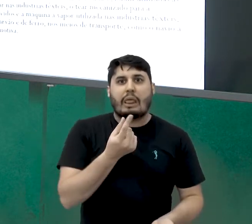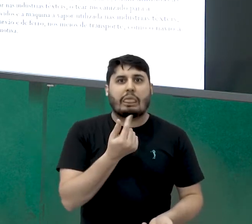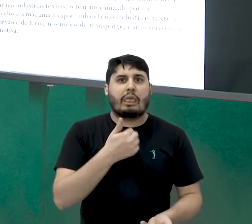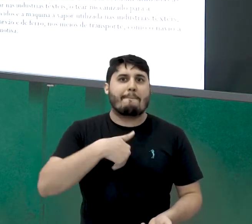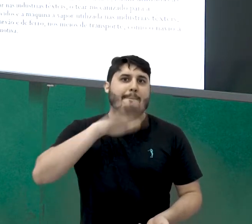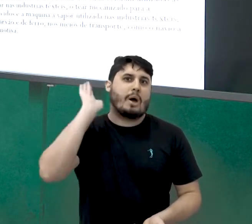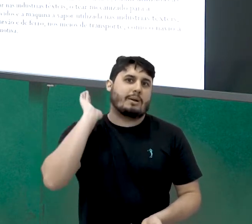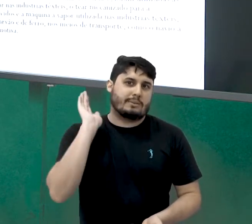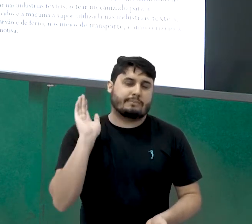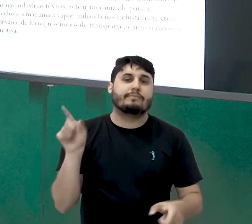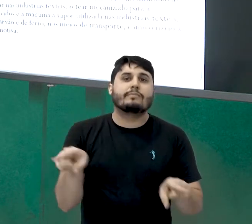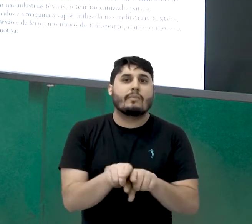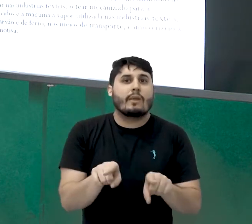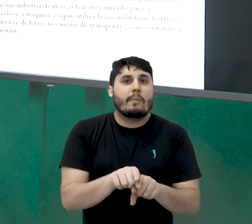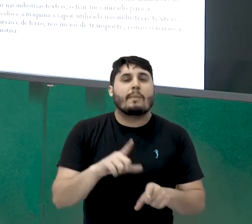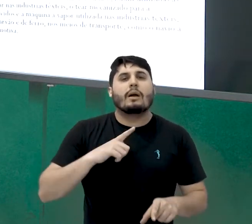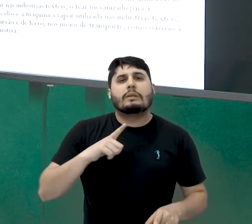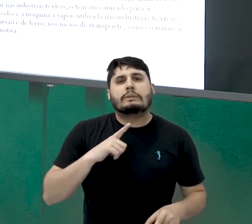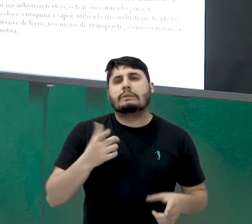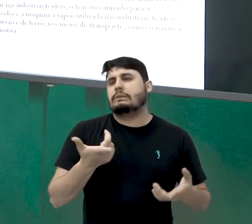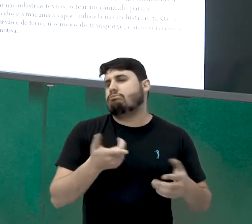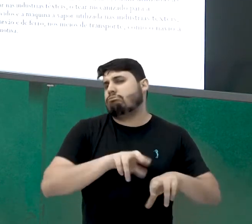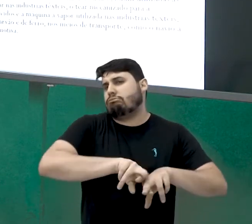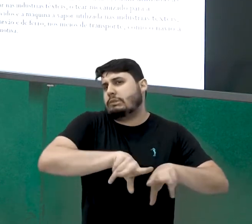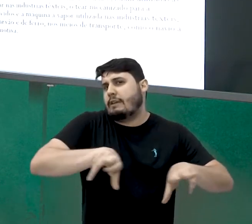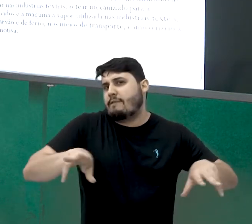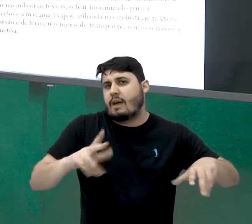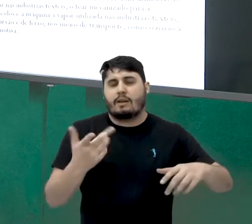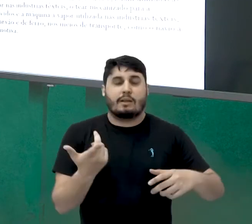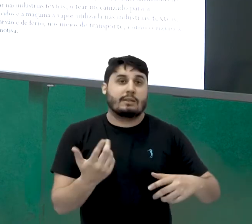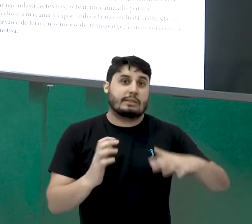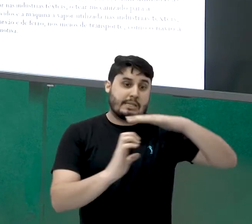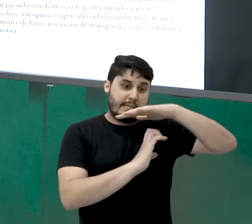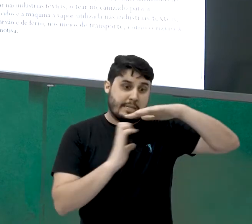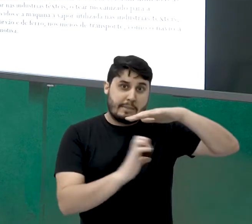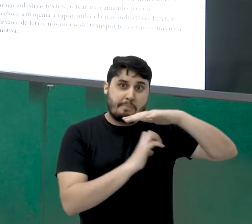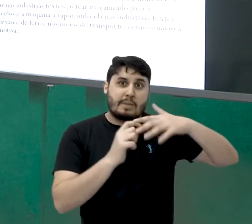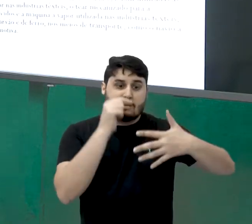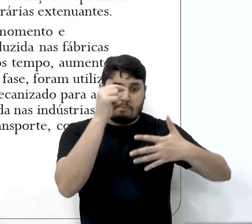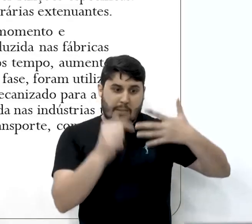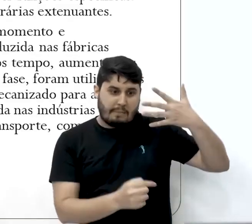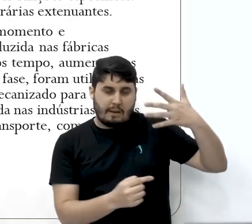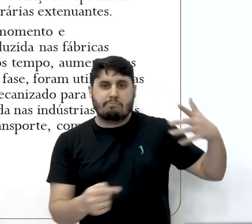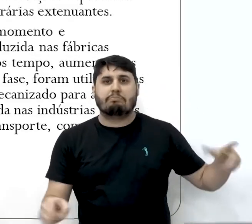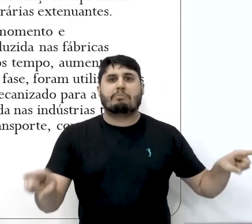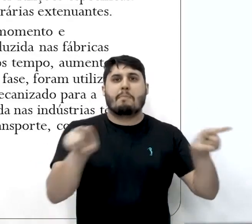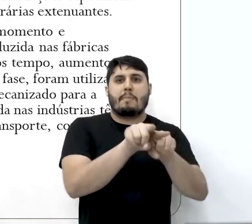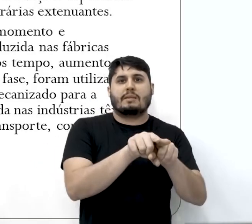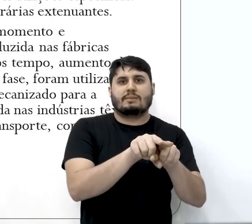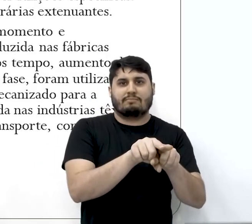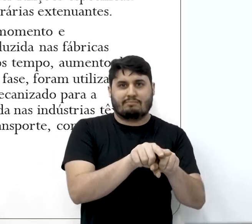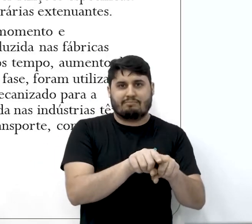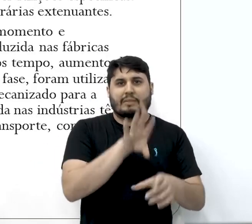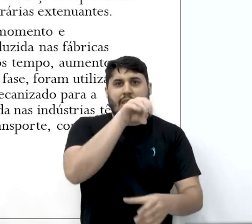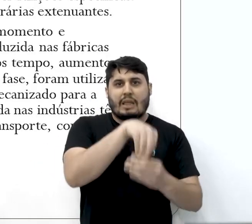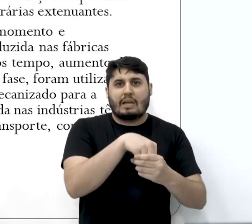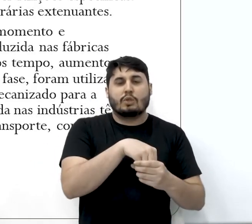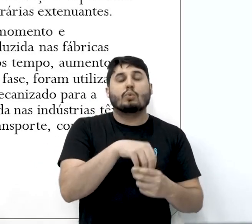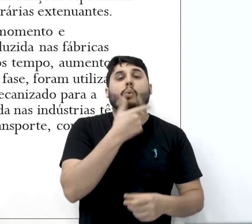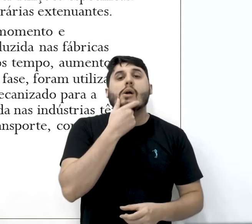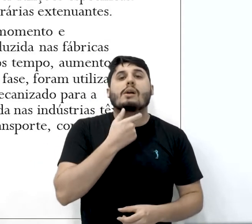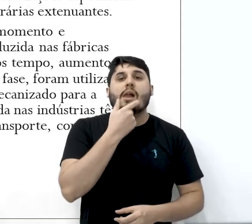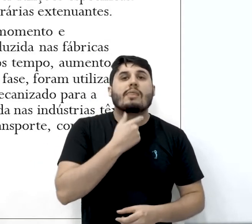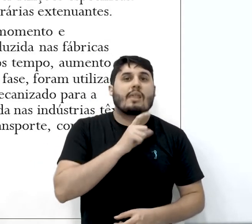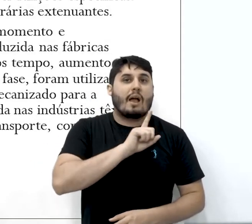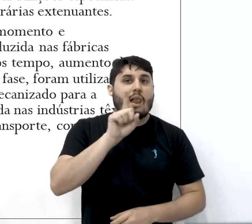mercados consumidores. Então, essa mescla desses 4 itens tornou a Inglaterra o país pioneiro dentro do processo da